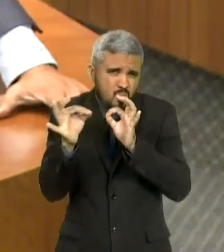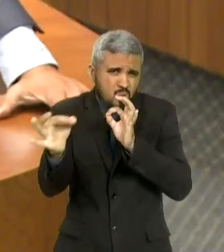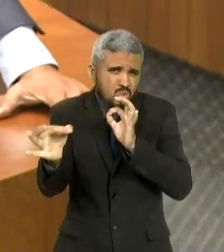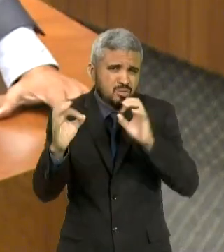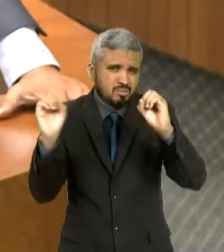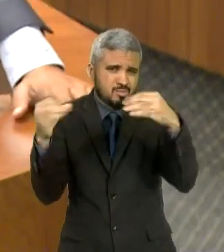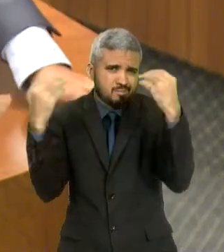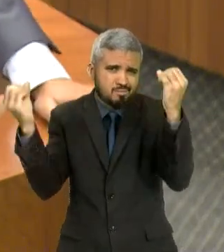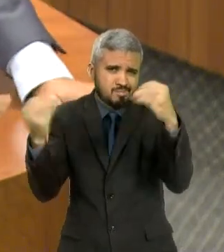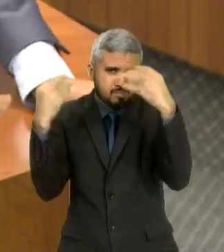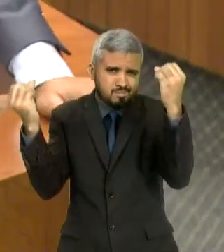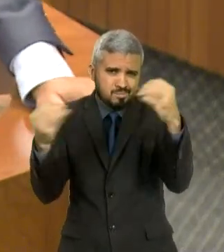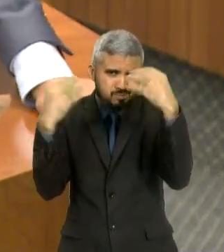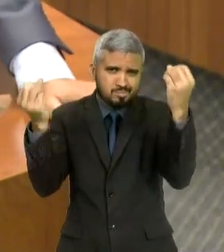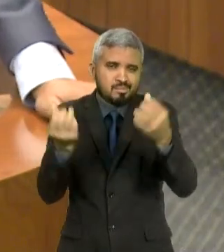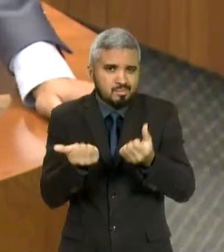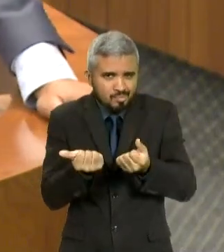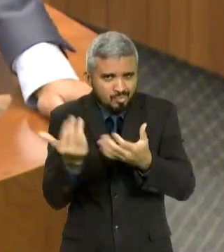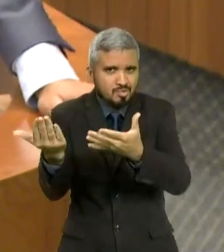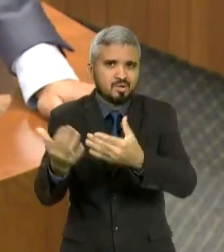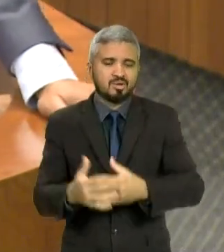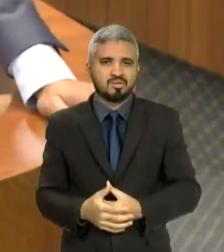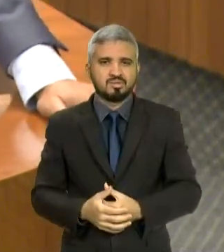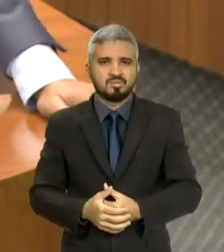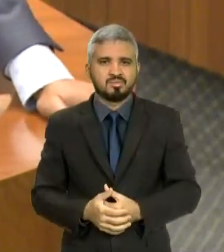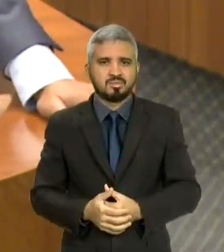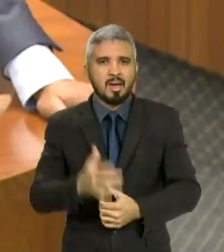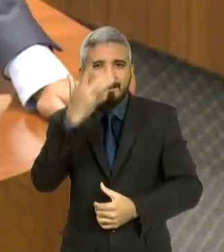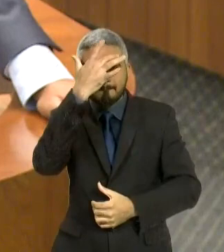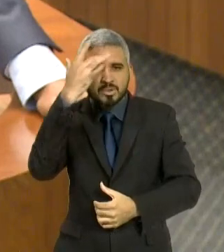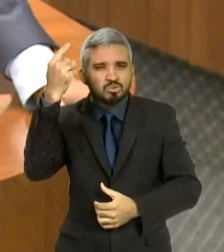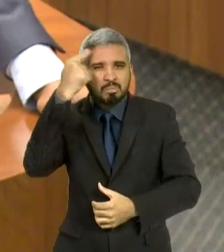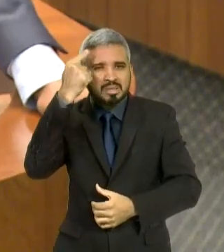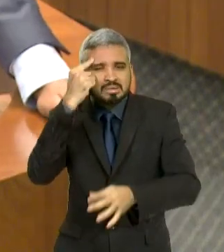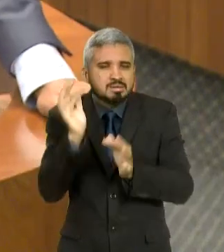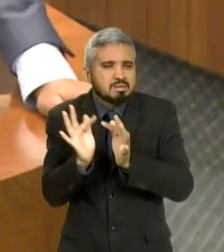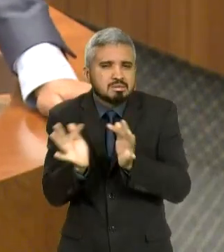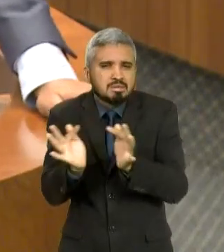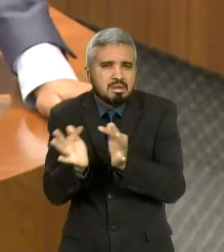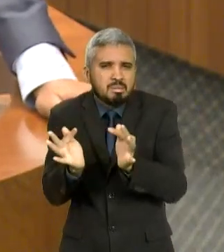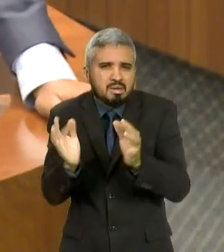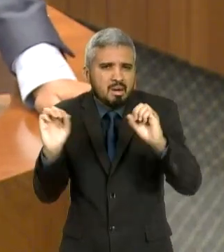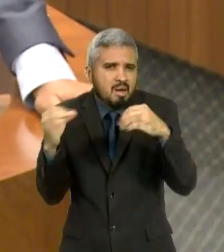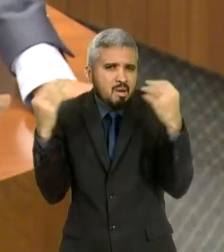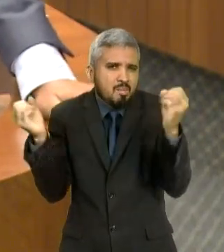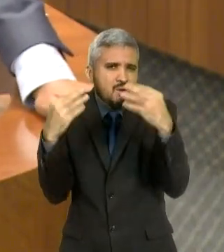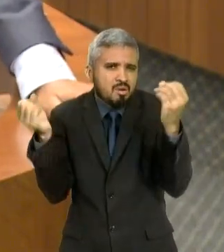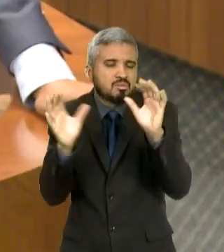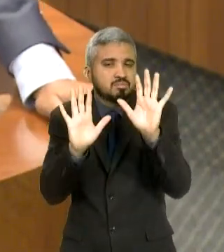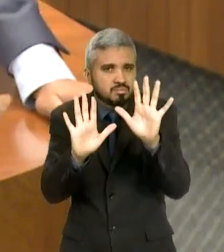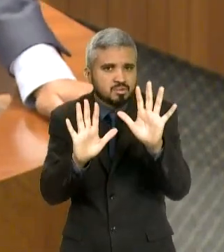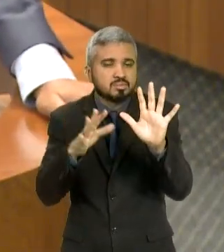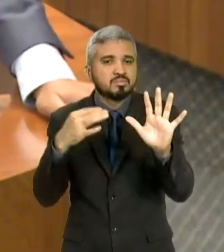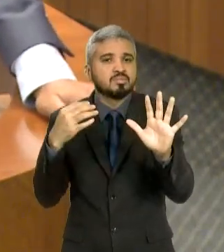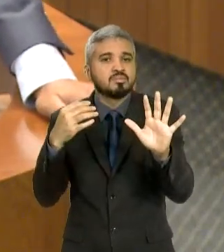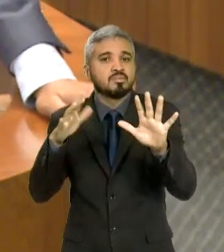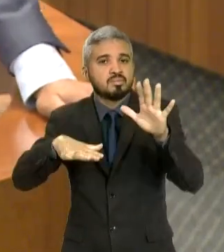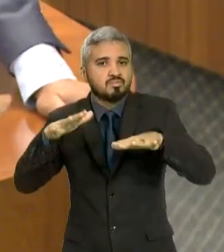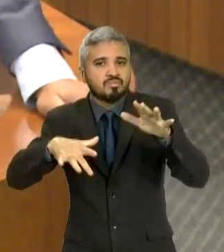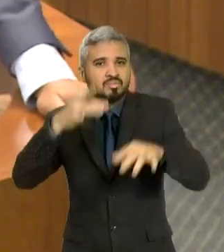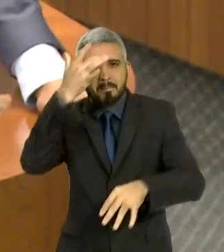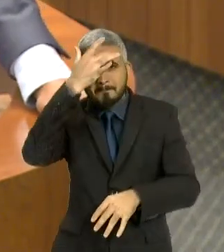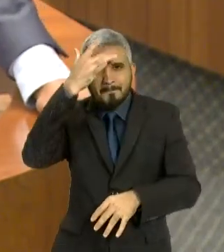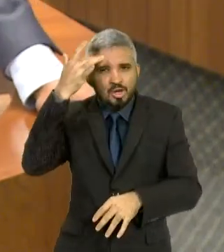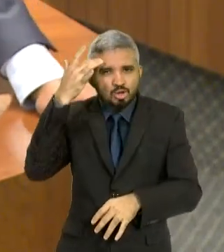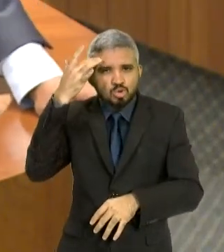ser simples, mas para aquela comunidade que antes tinha que vender um porco ou um